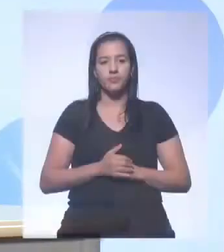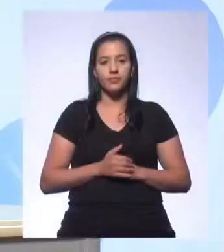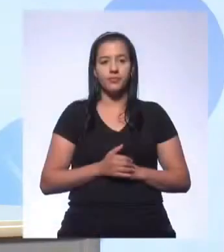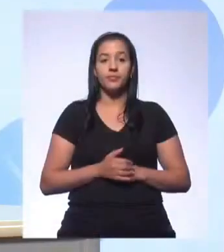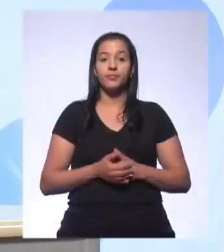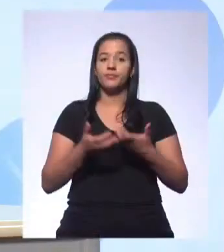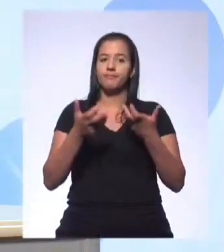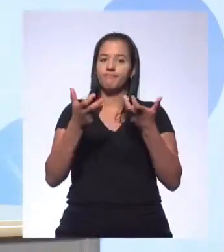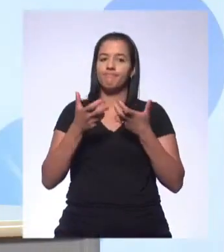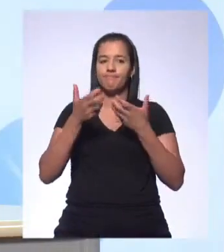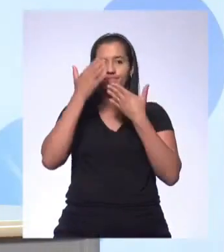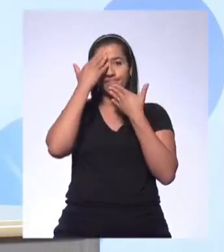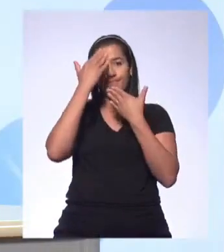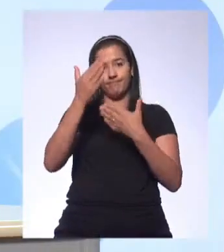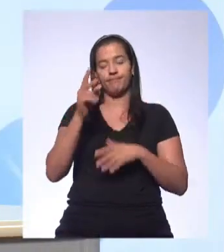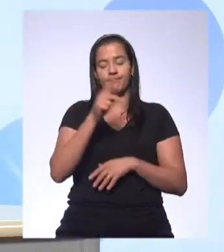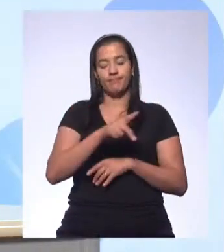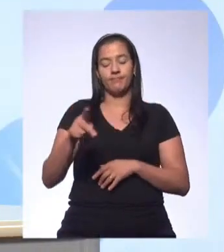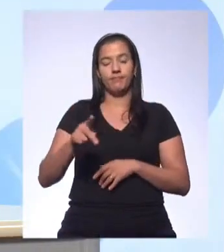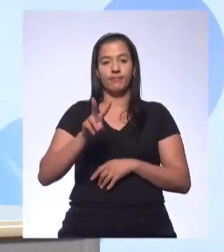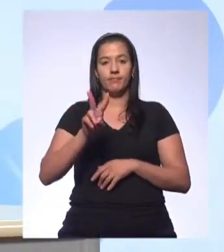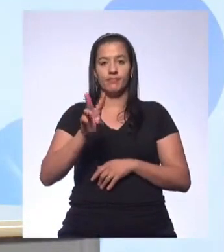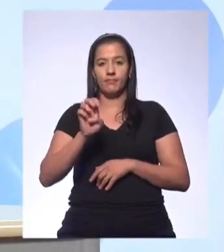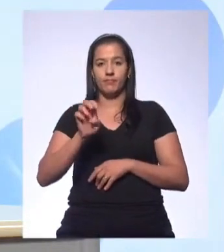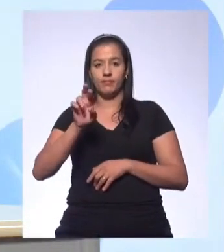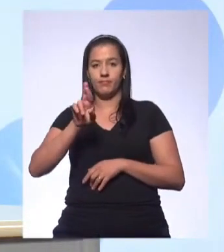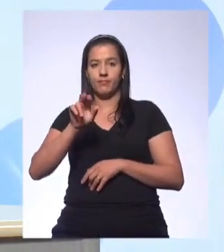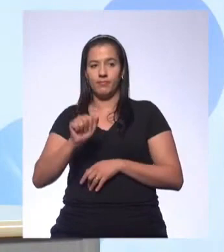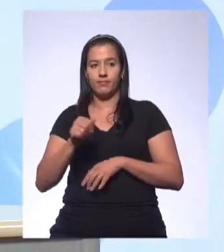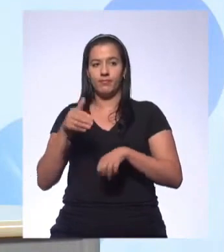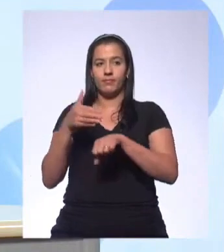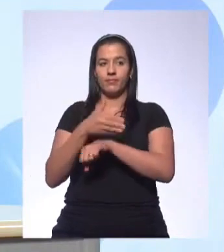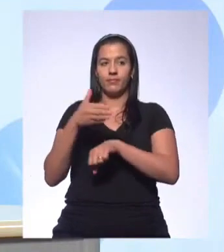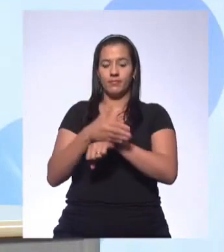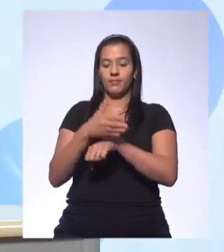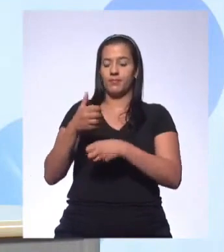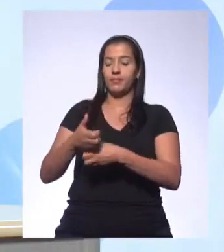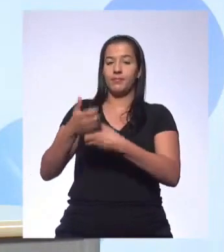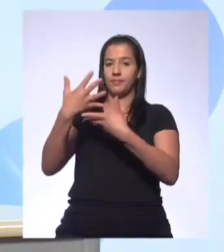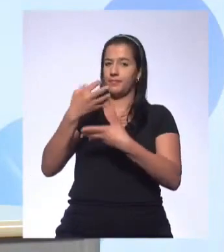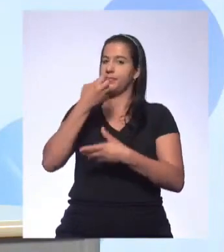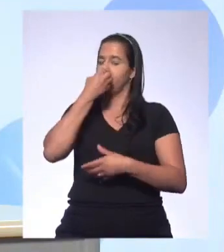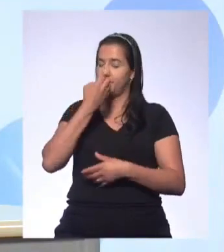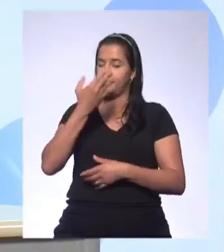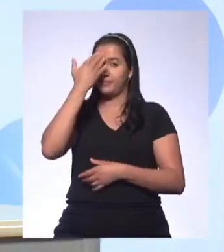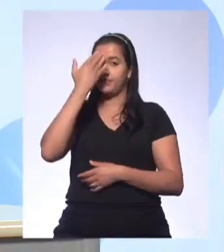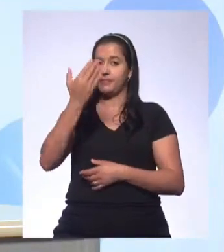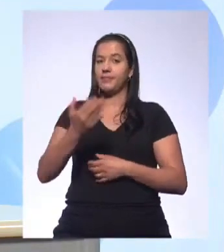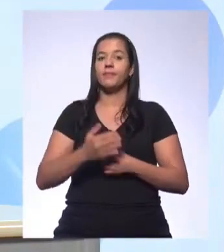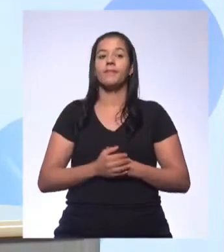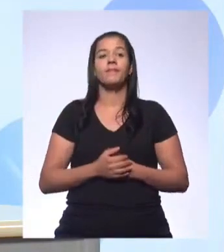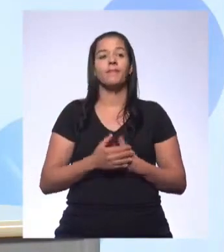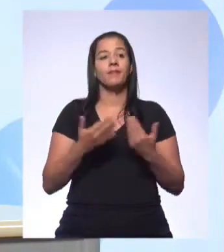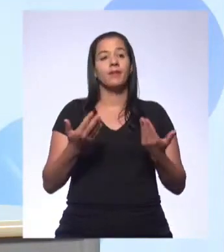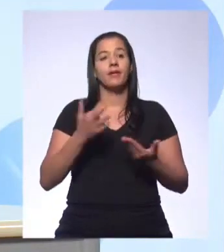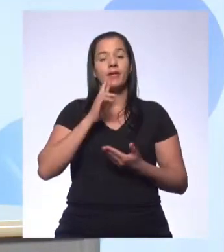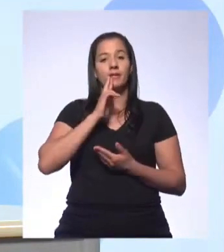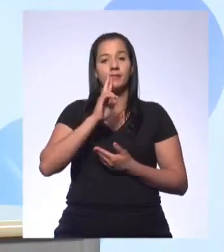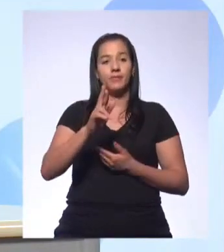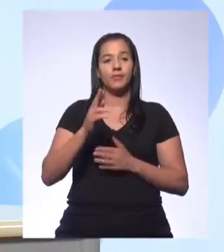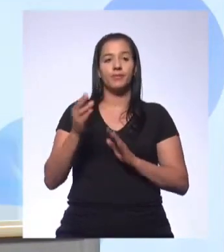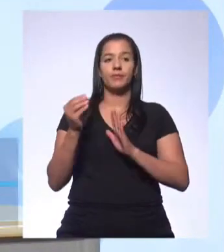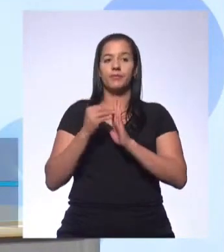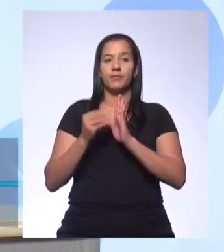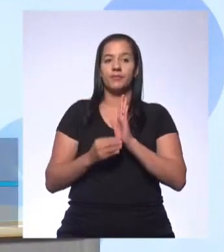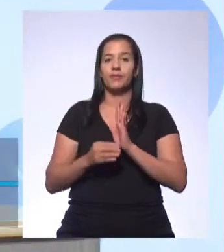Queria agradecer a professora Vera, né, que está participando ativamente do chat. Então, aí as respostas são essas, professor. Colocaram que